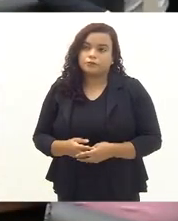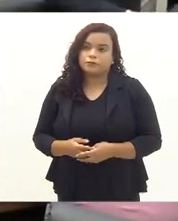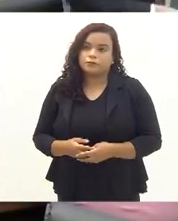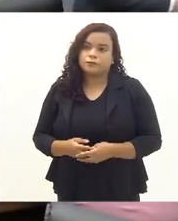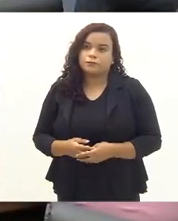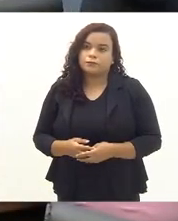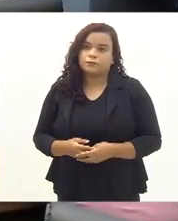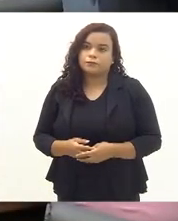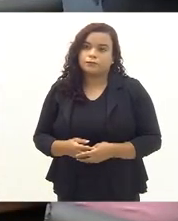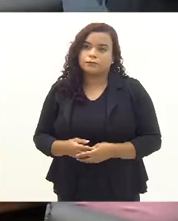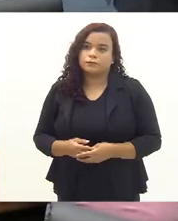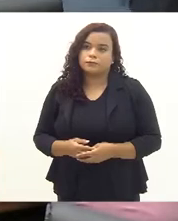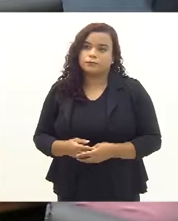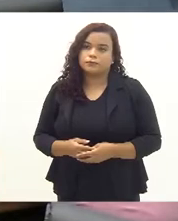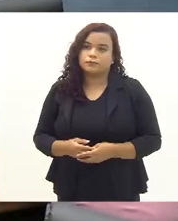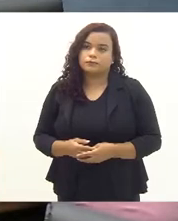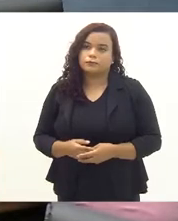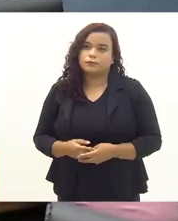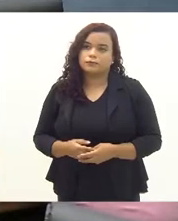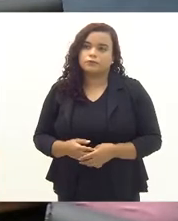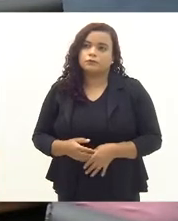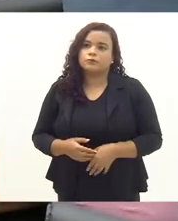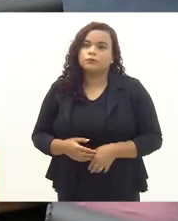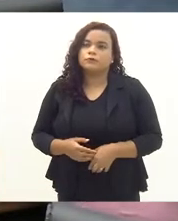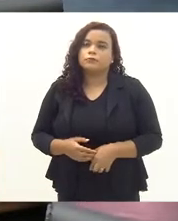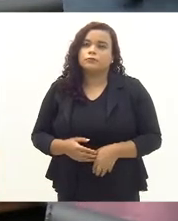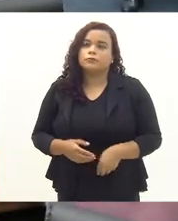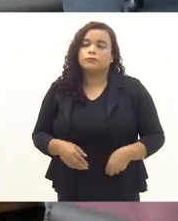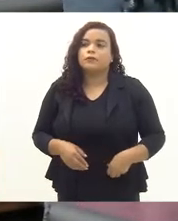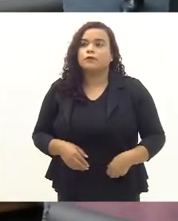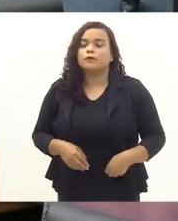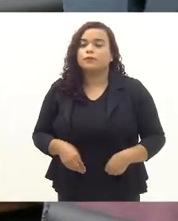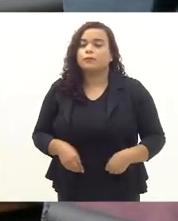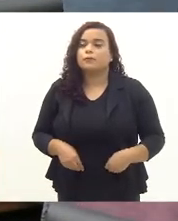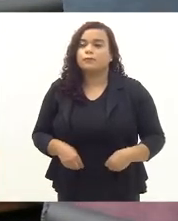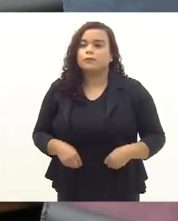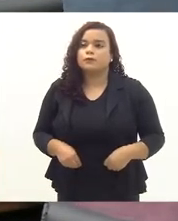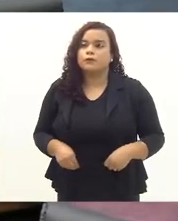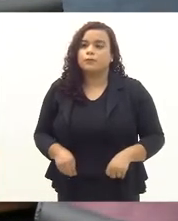G1 E aí